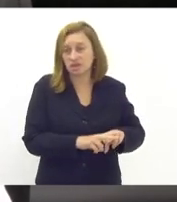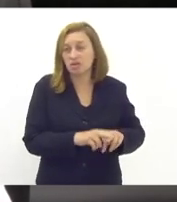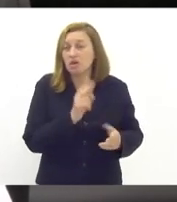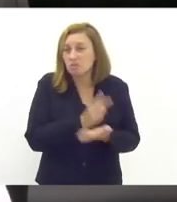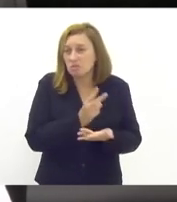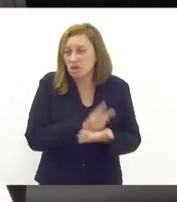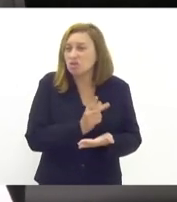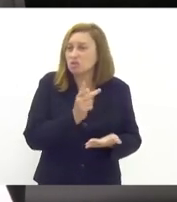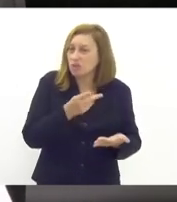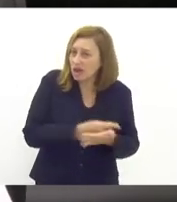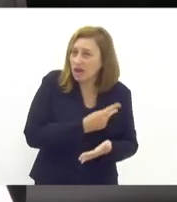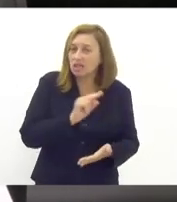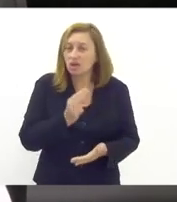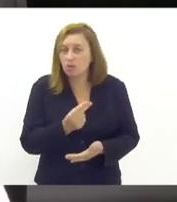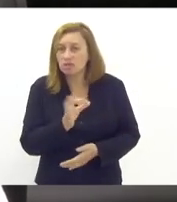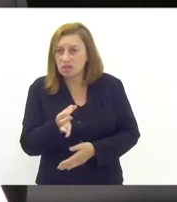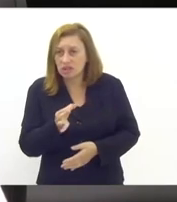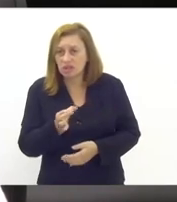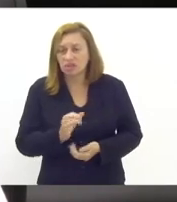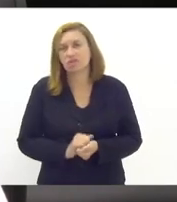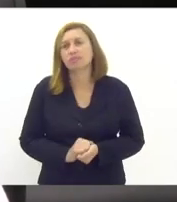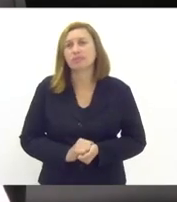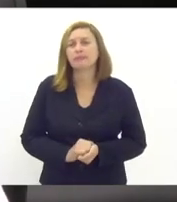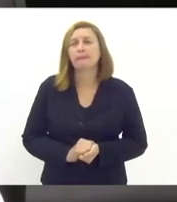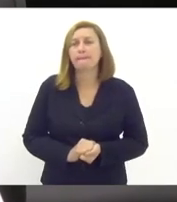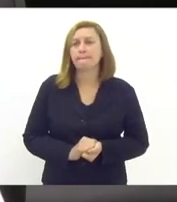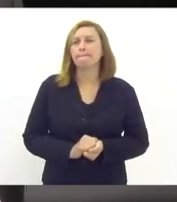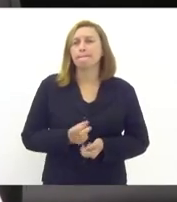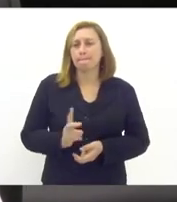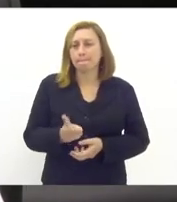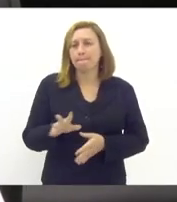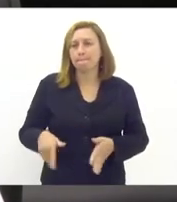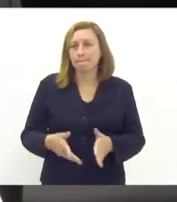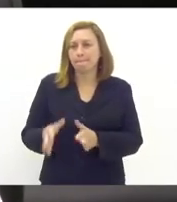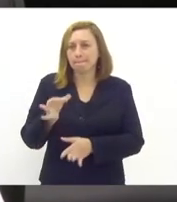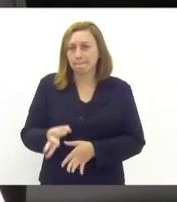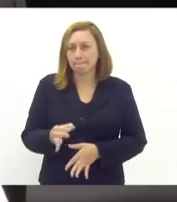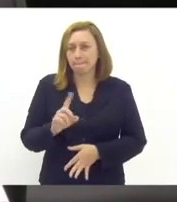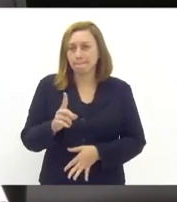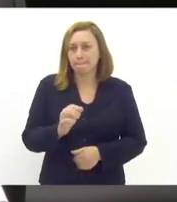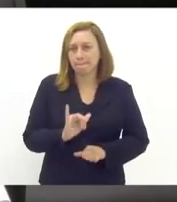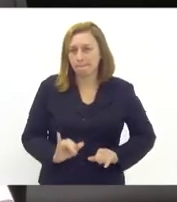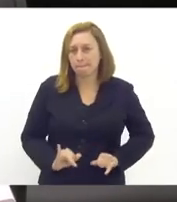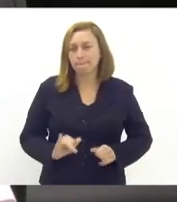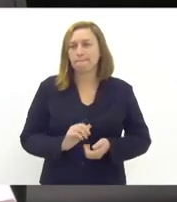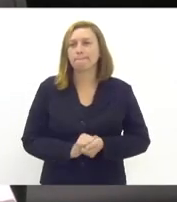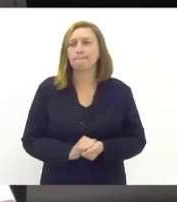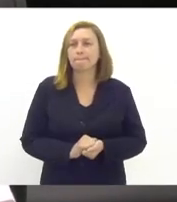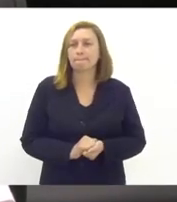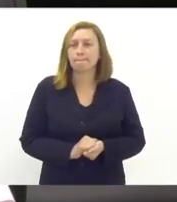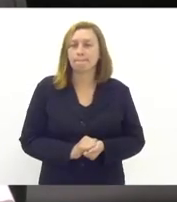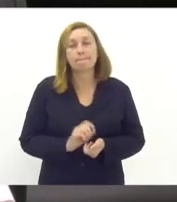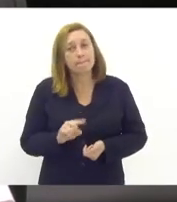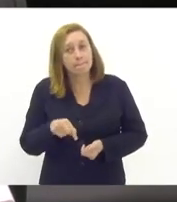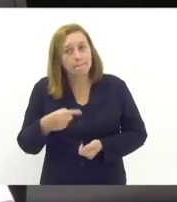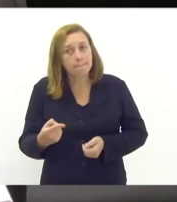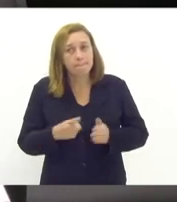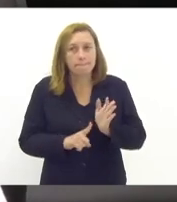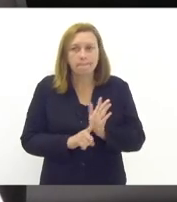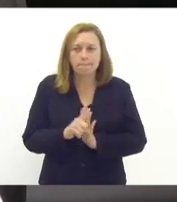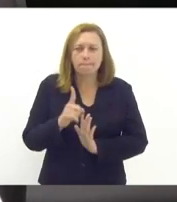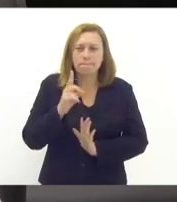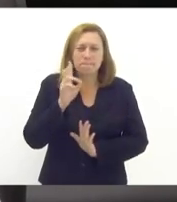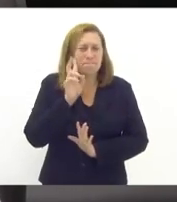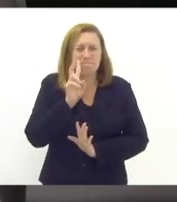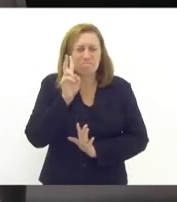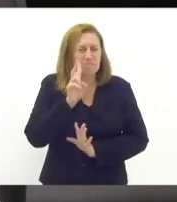injustas ou justas. Ele tem que estar sempre no caminho certo para não passar por isso. E a outra pergunta, que eu não me